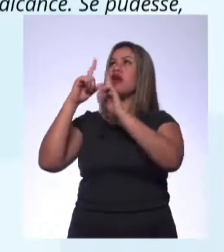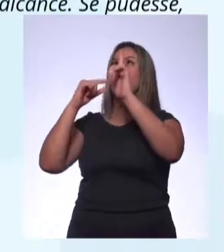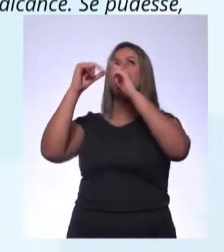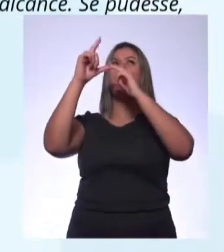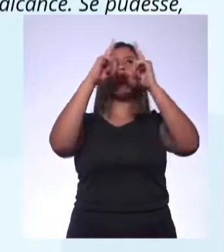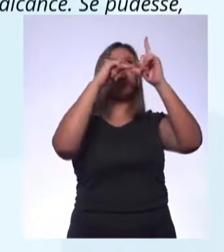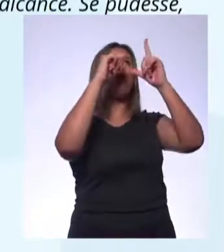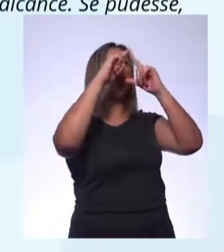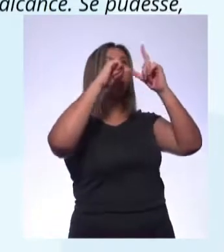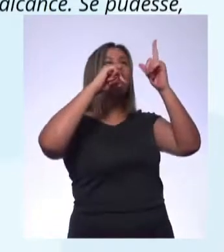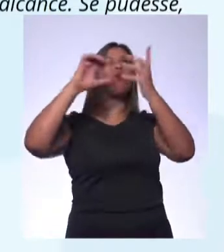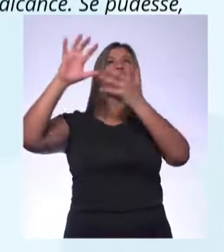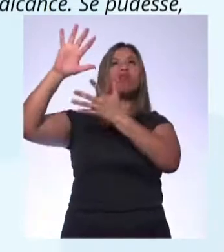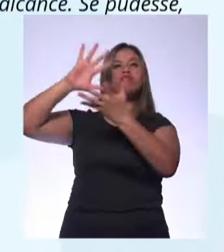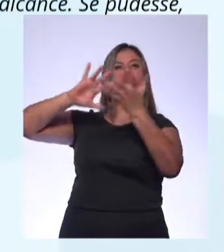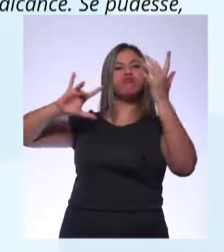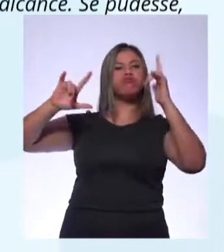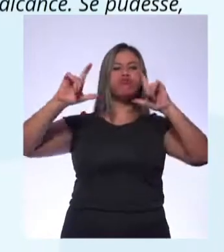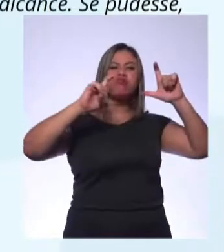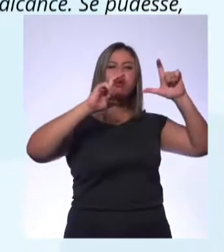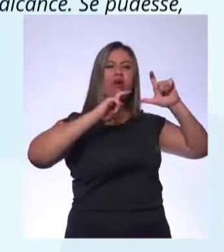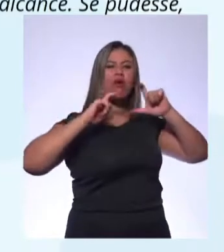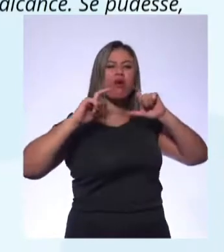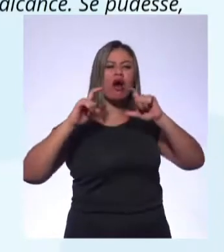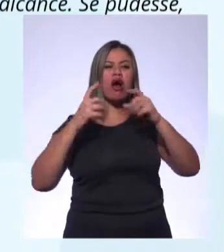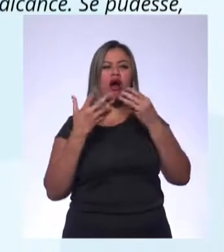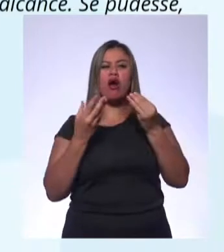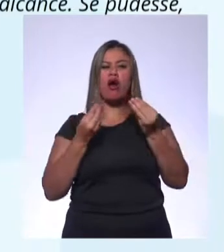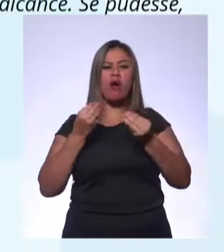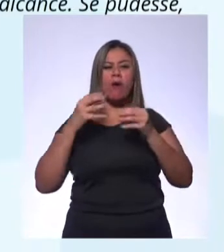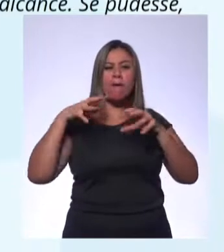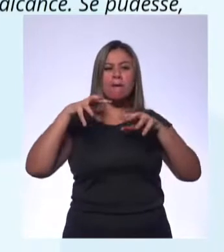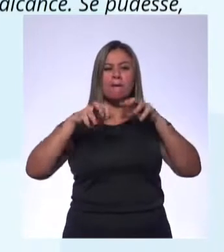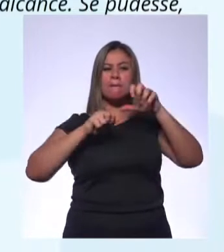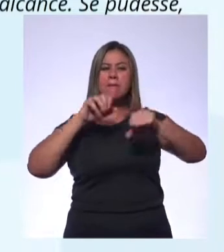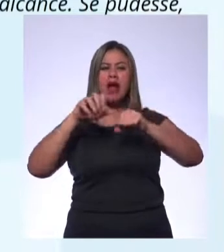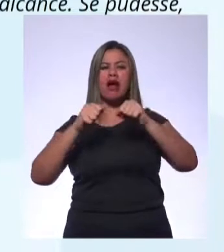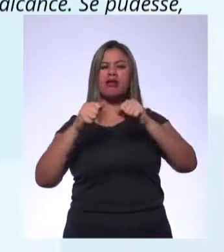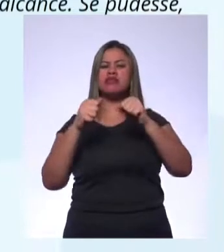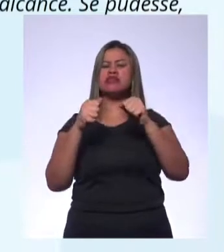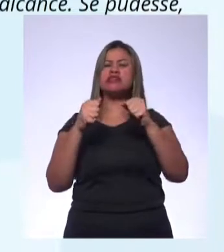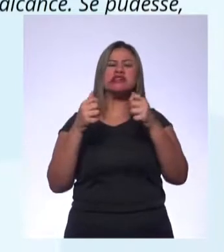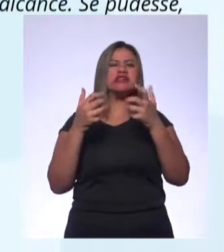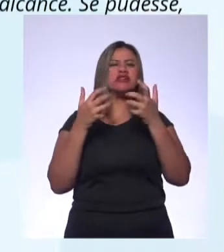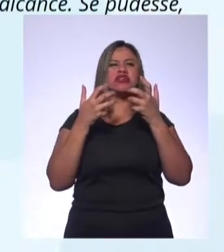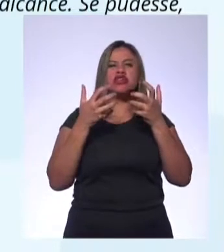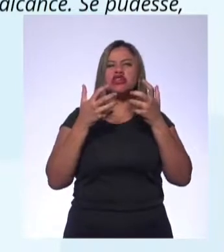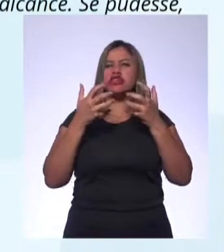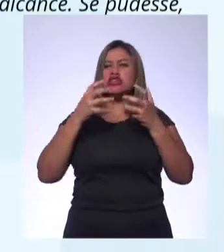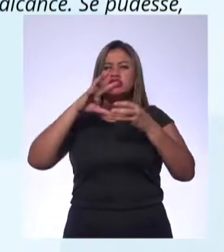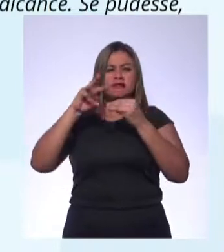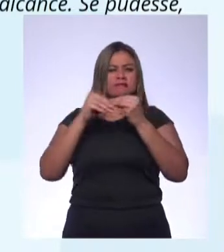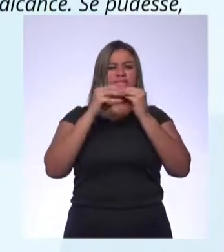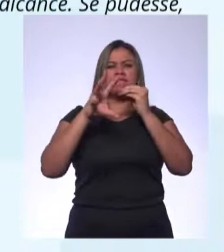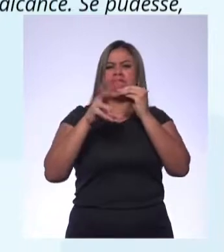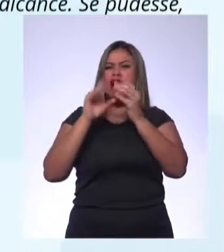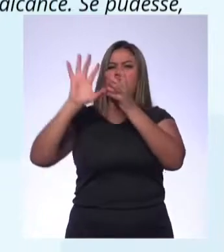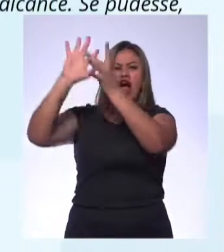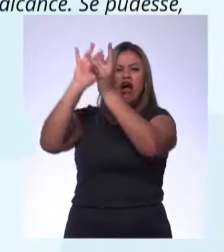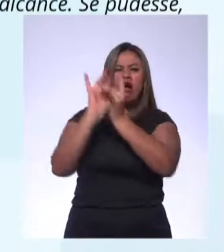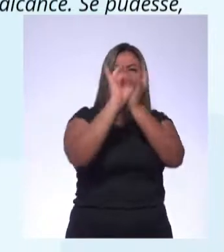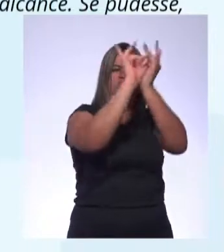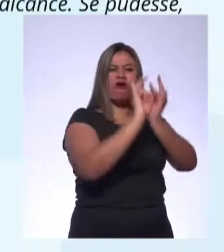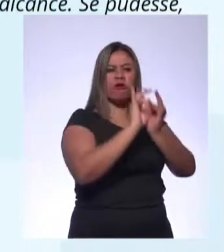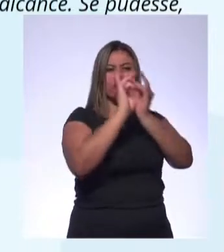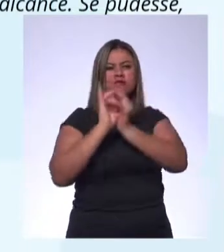esses vastos mundos que se mantiveram fora de alcance, se pudesse, anexaria outros planetas.